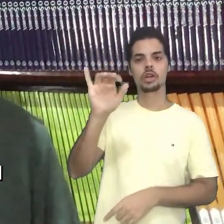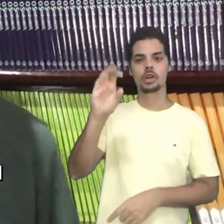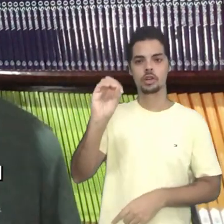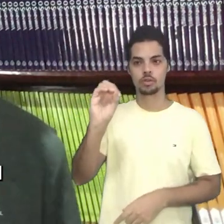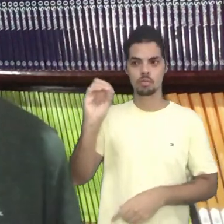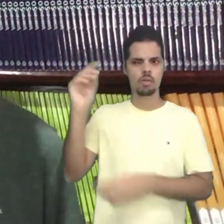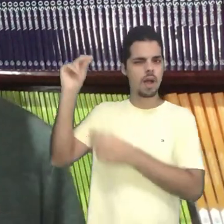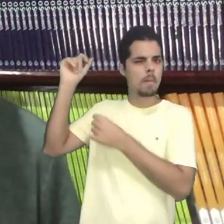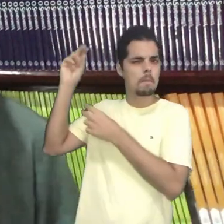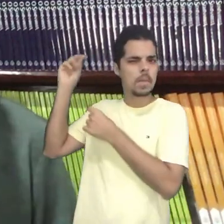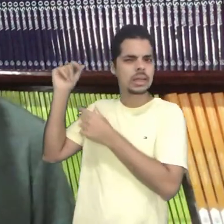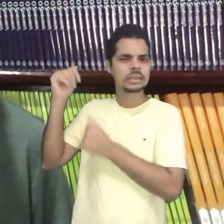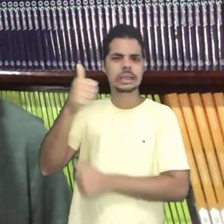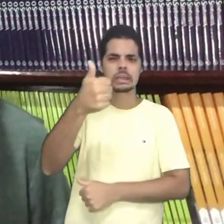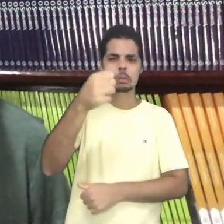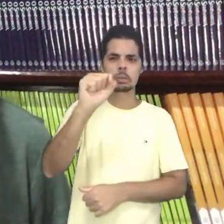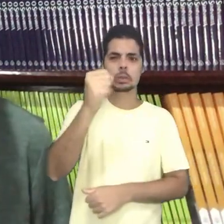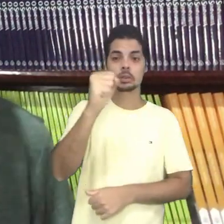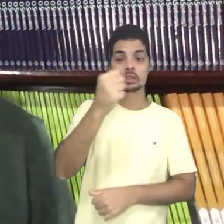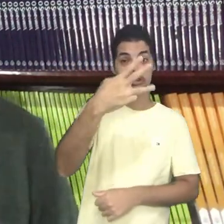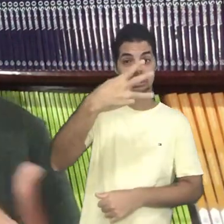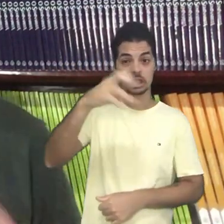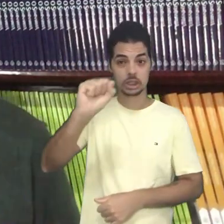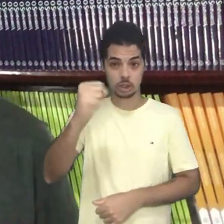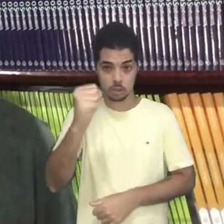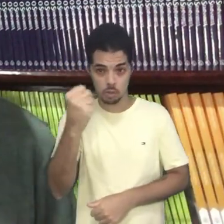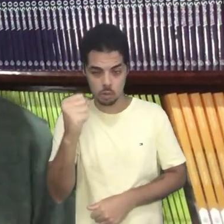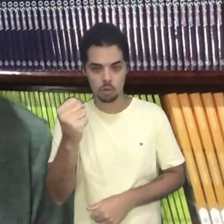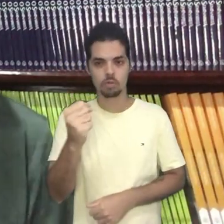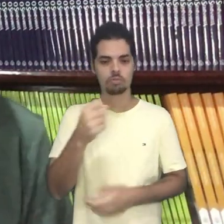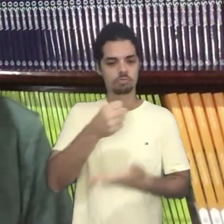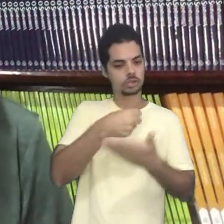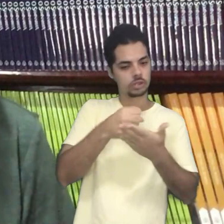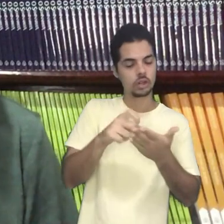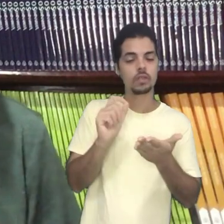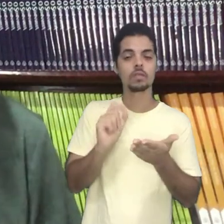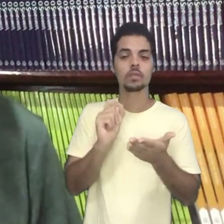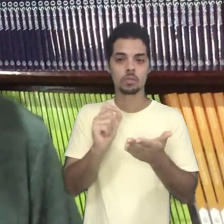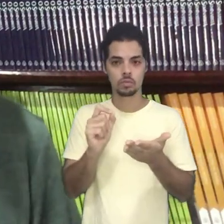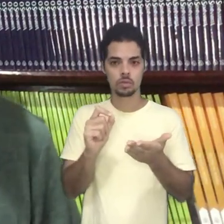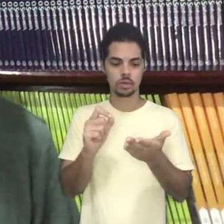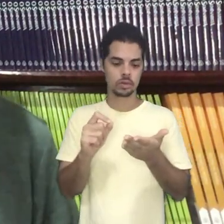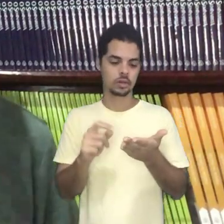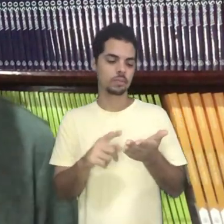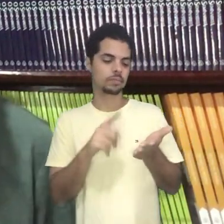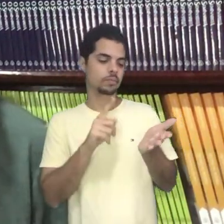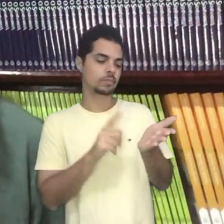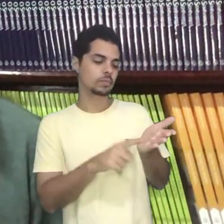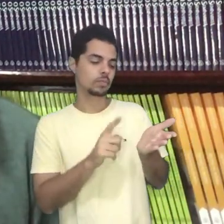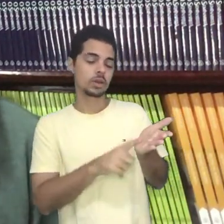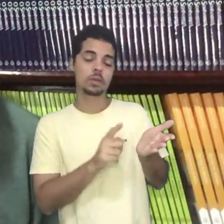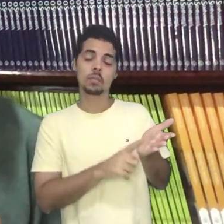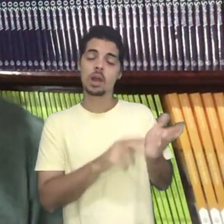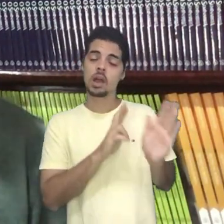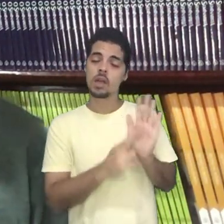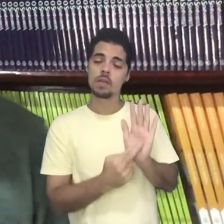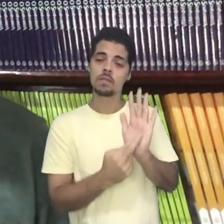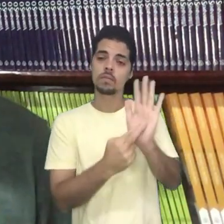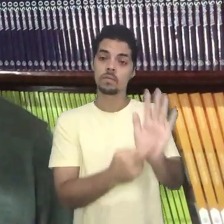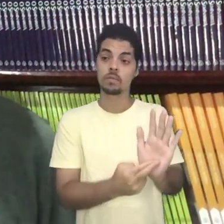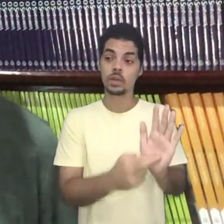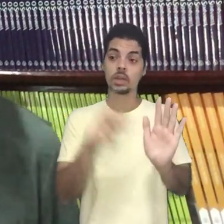Diário do Rio de Janeiro escreveram, em 1838, que o vulcão anárquico teve